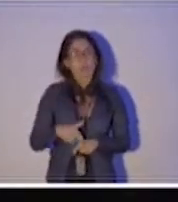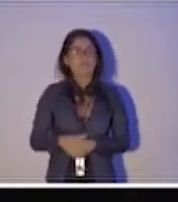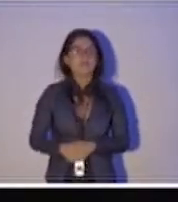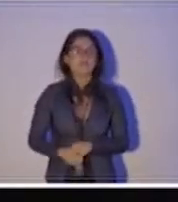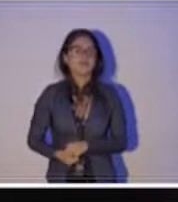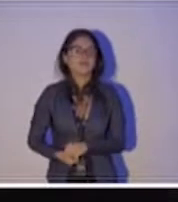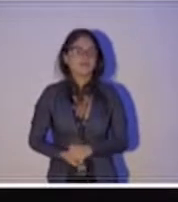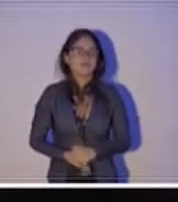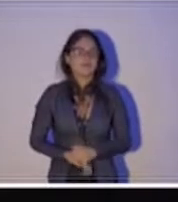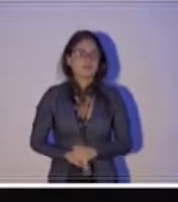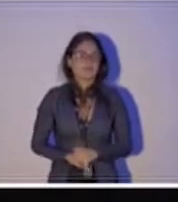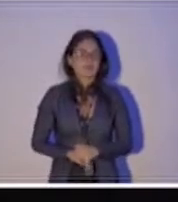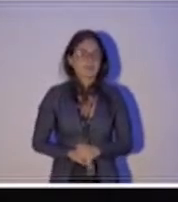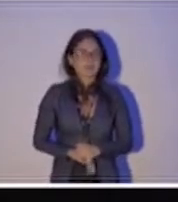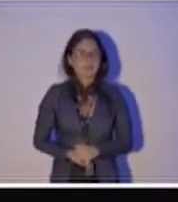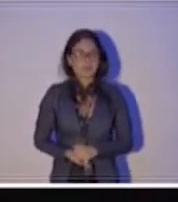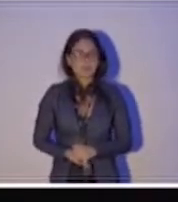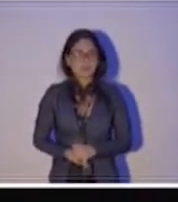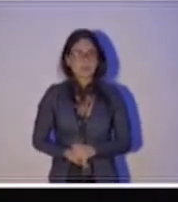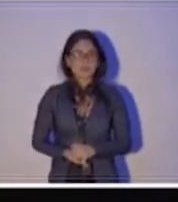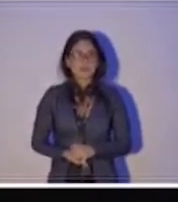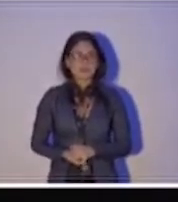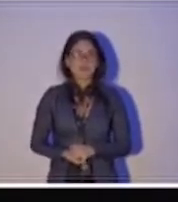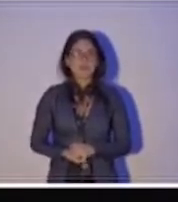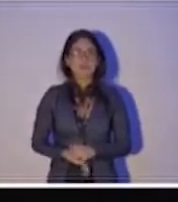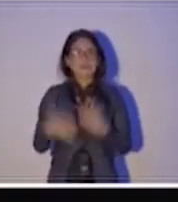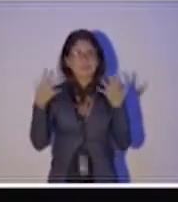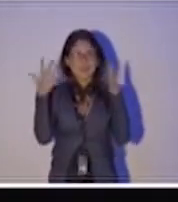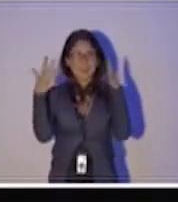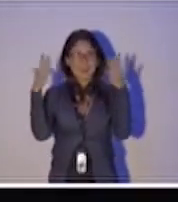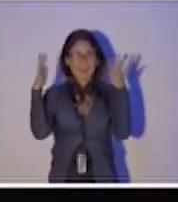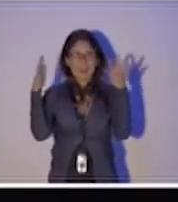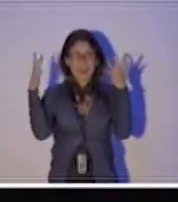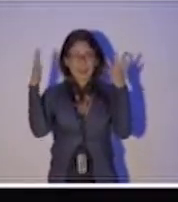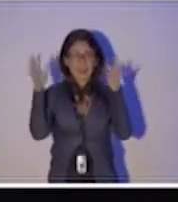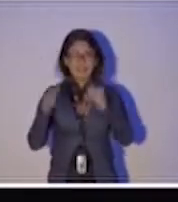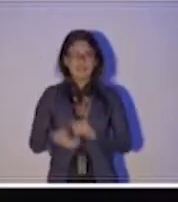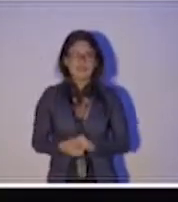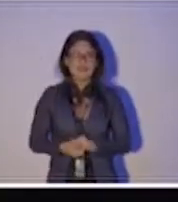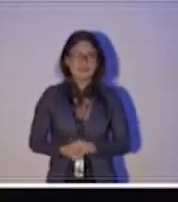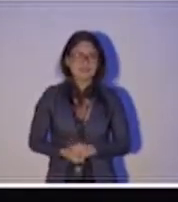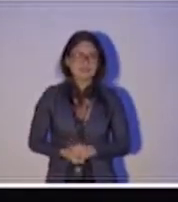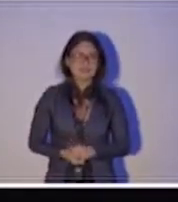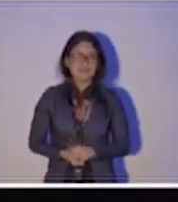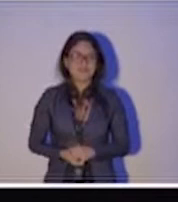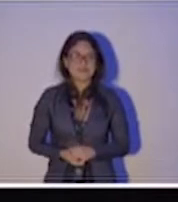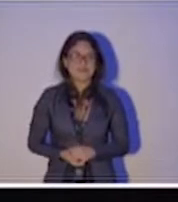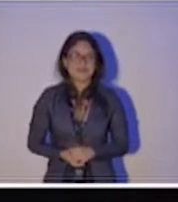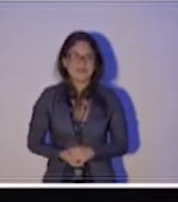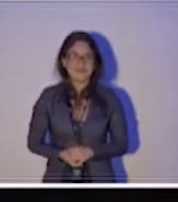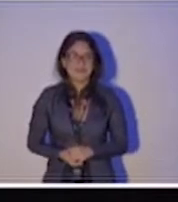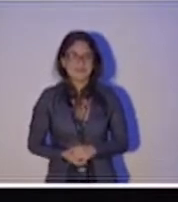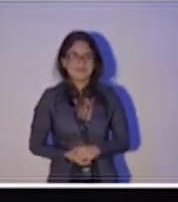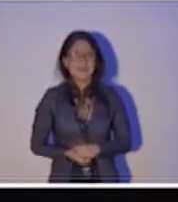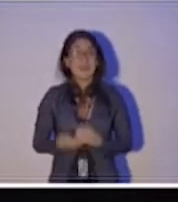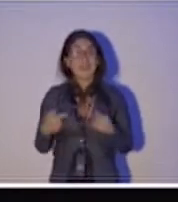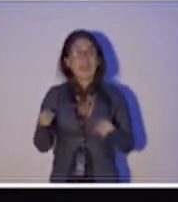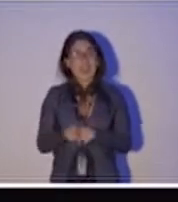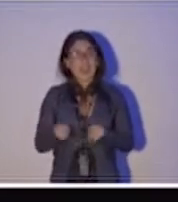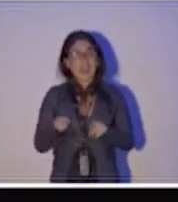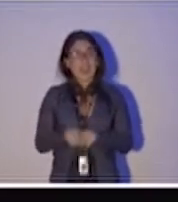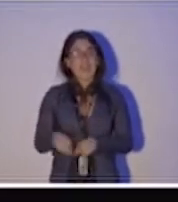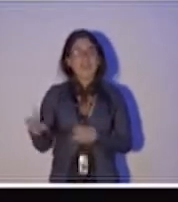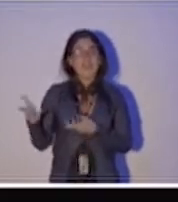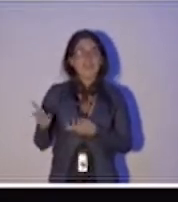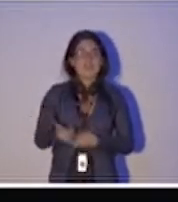Ei, Juan. Certinho? Fica nessa daqui, ó, intercalando com ela. Muito bem. Eu convido também para se